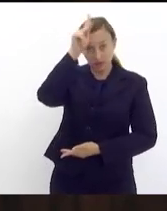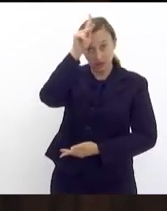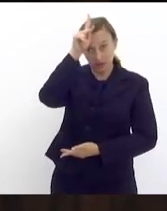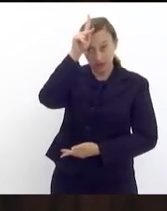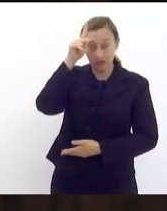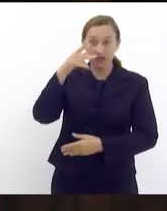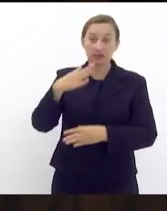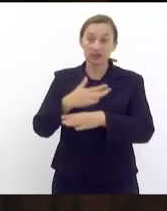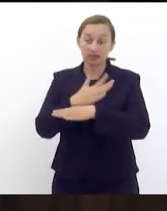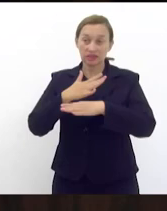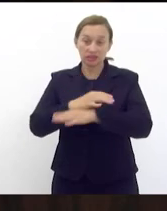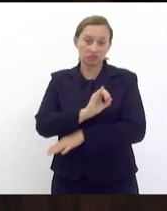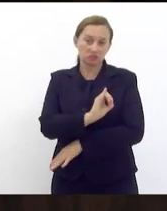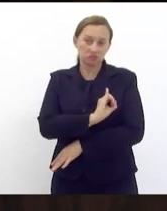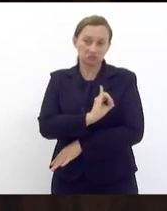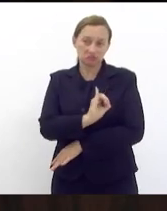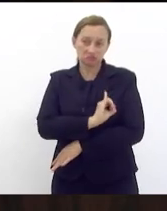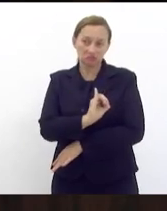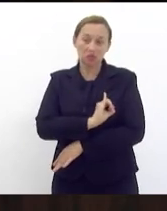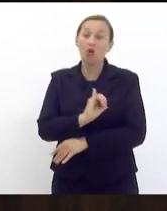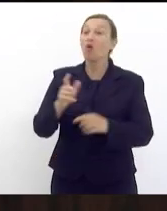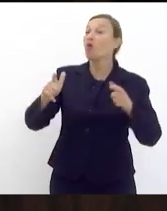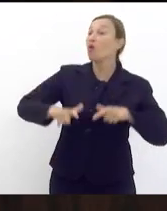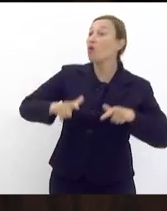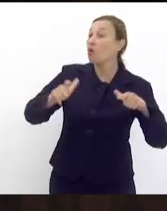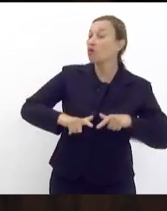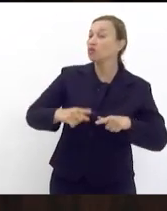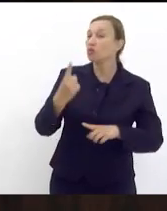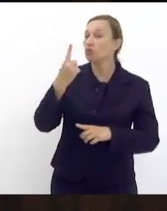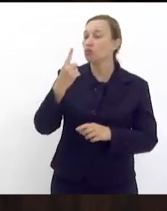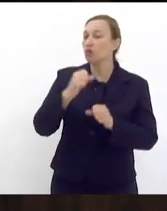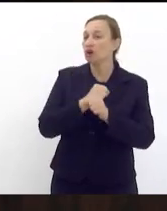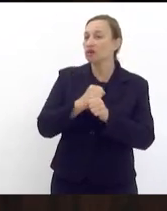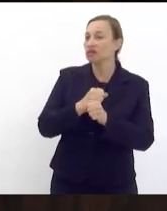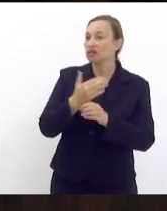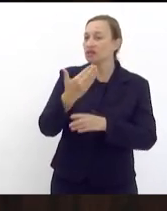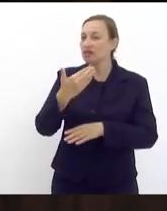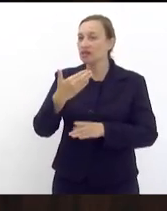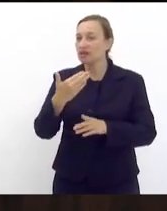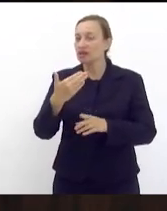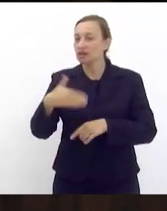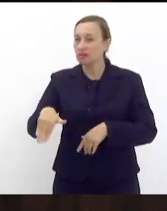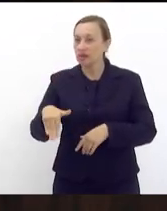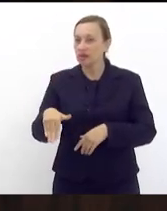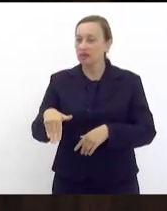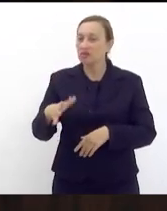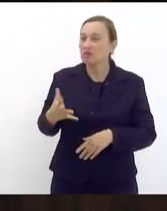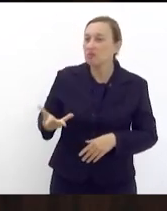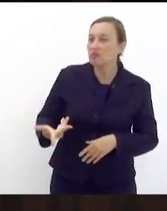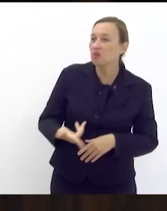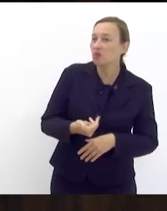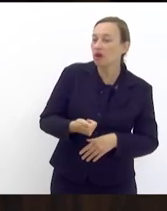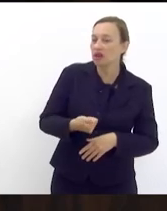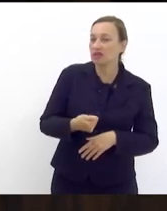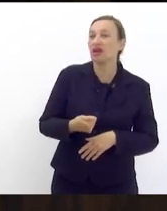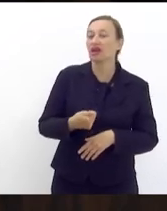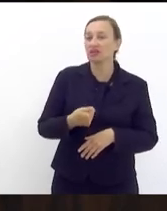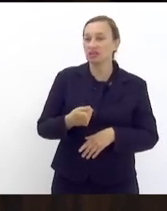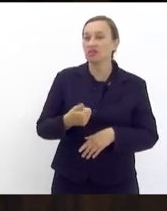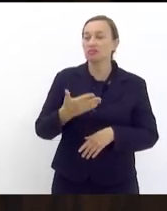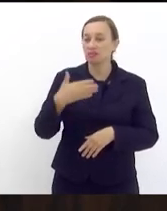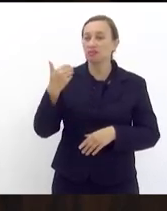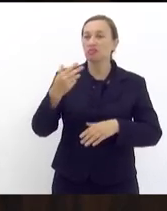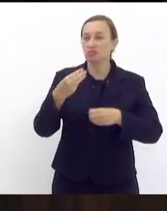de Itaguaí, onde, em um ano e meio de gestão, melhorou a qualidade do serviço prestado no